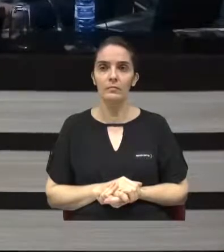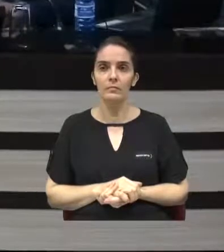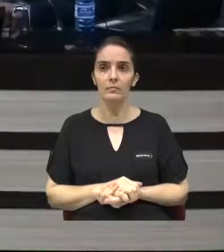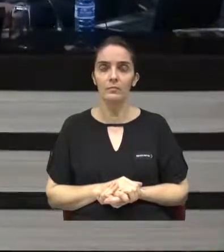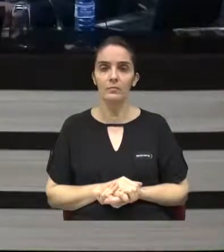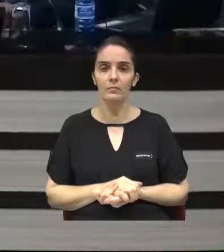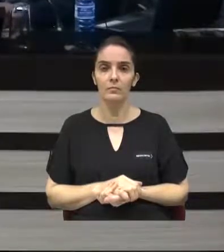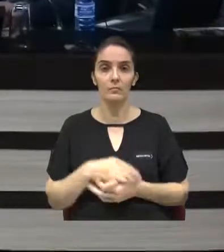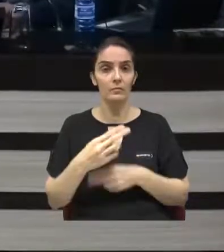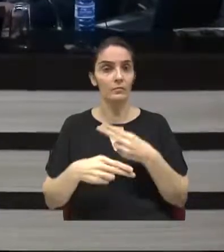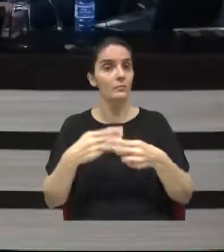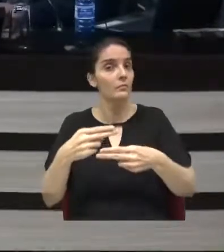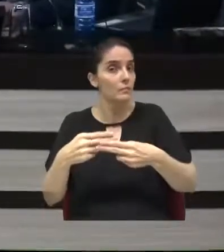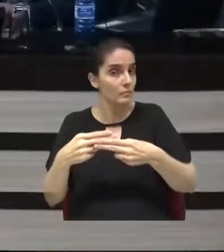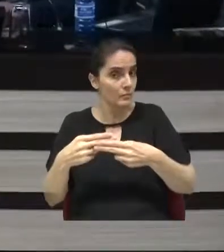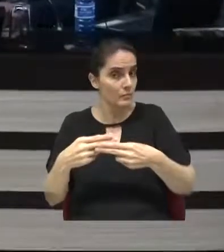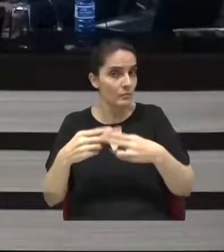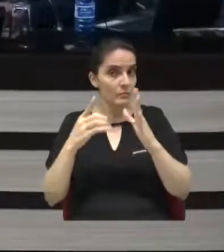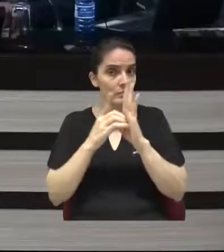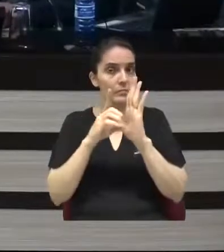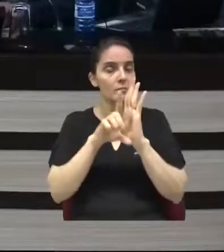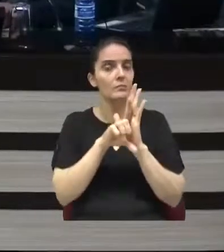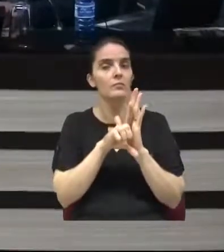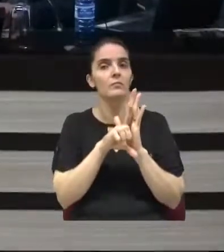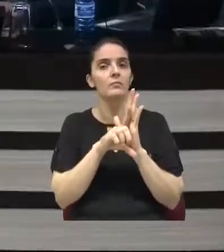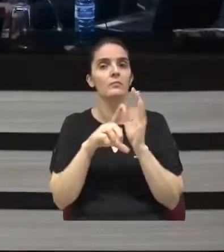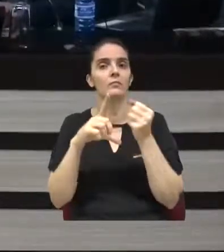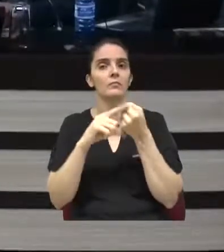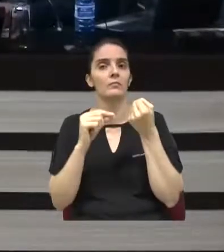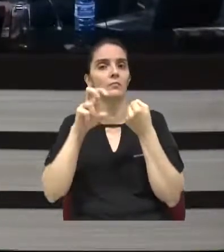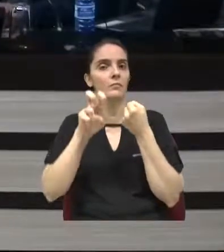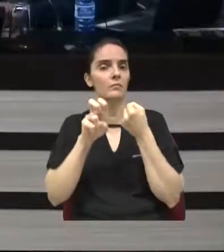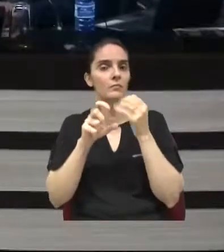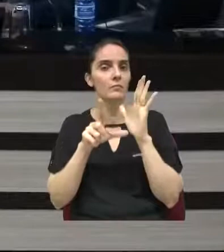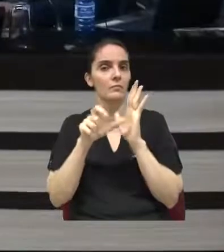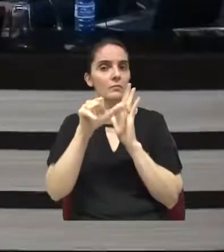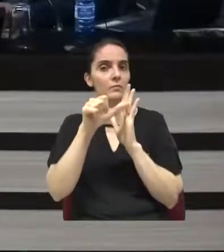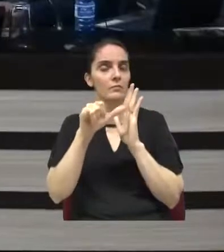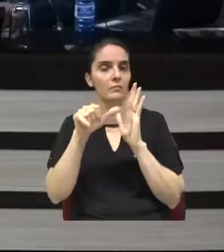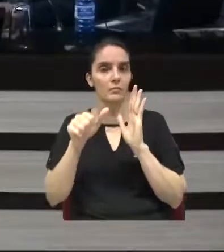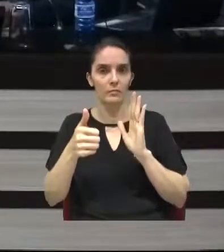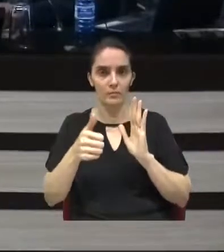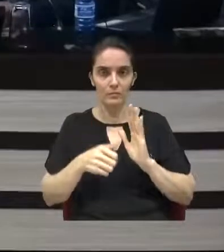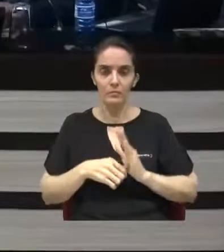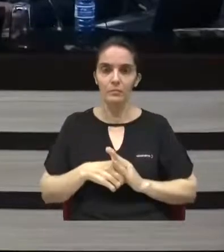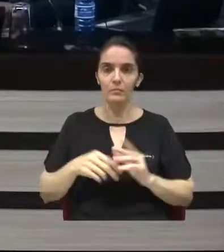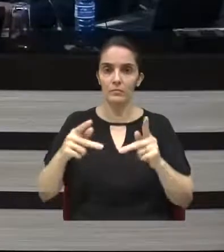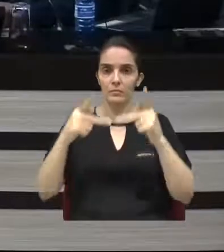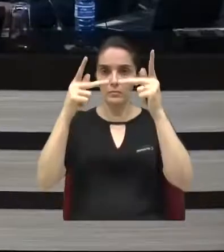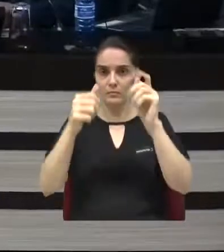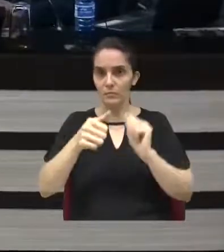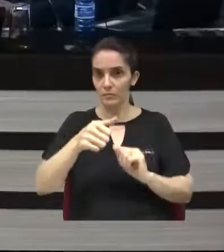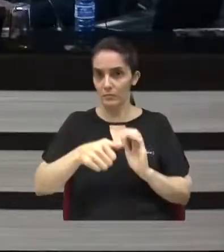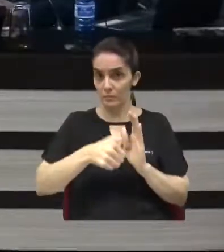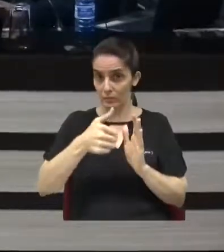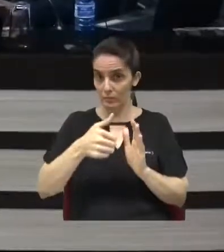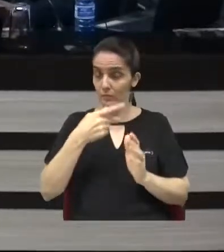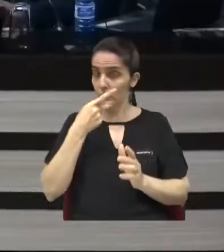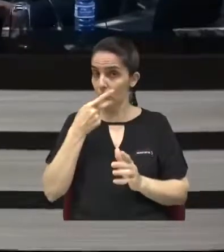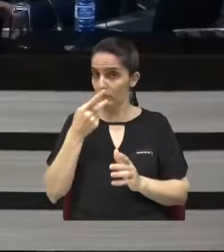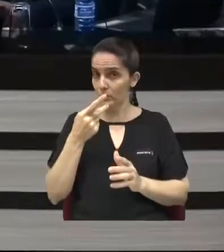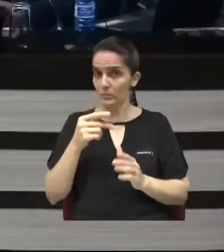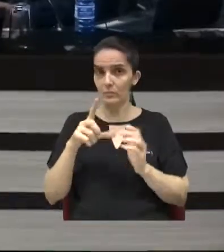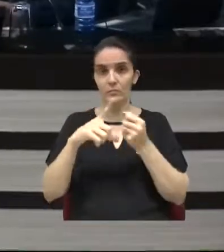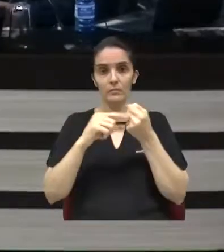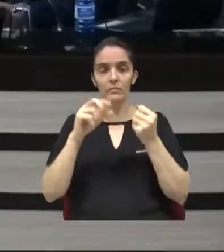Nesse sentido, esse decreto-lei, em seus artigos 5º, inciso 1º e 7º, parágrafo 1º, assim estabelece. Artigo